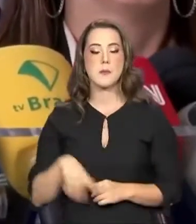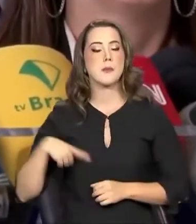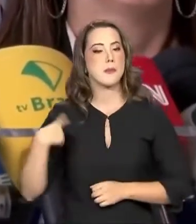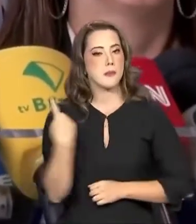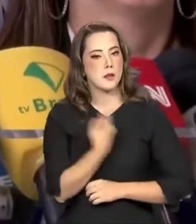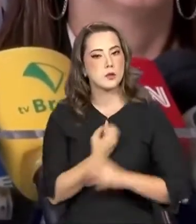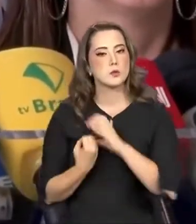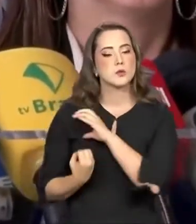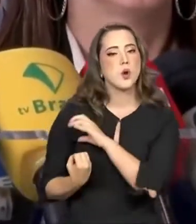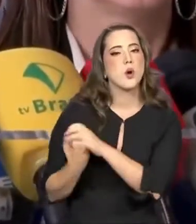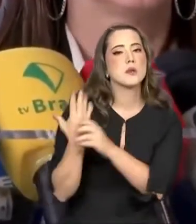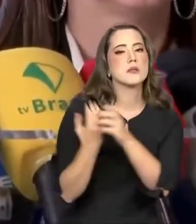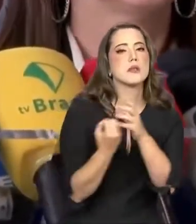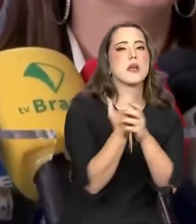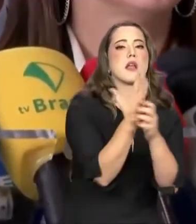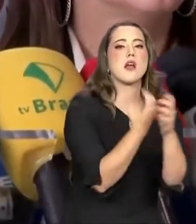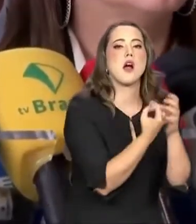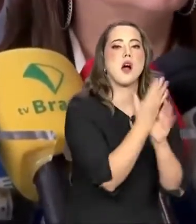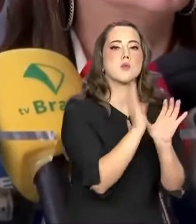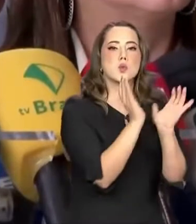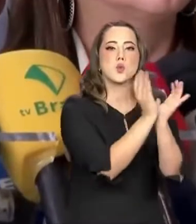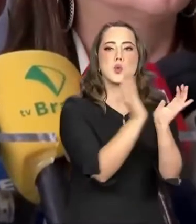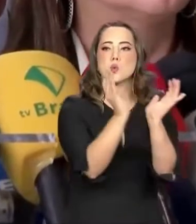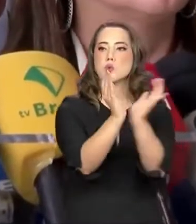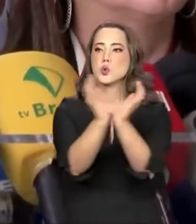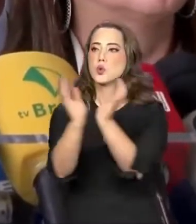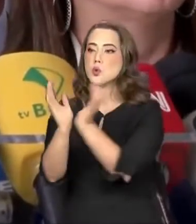Formamos diversas lideranças pelo Brasil.